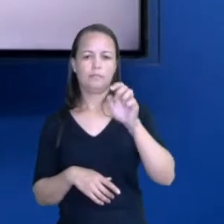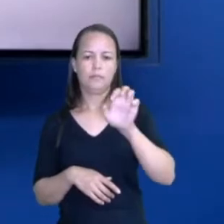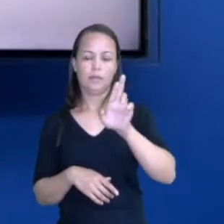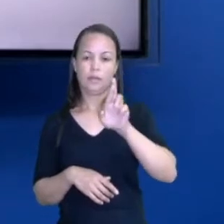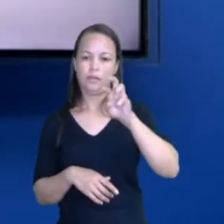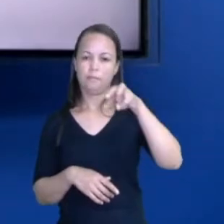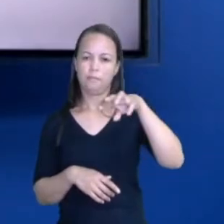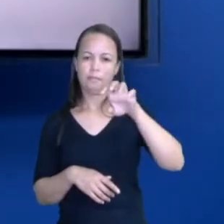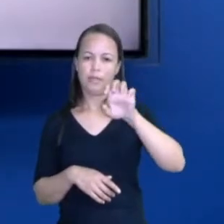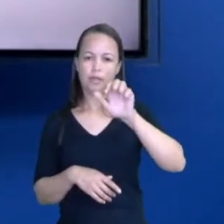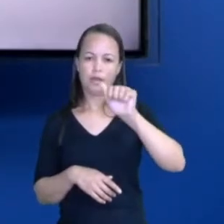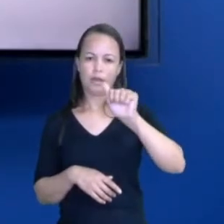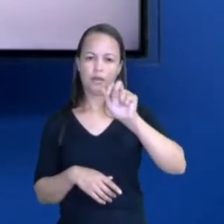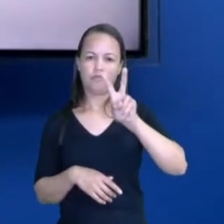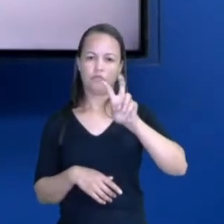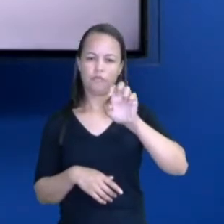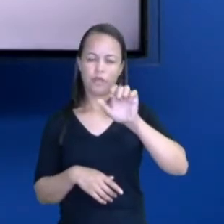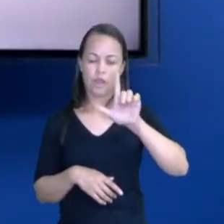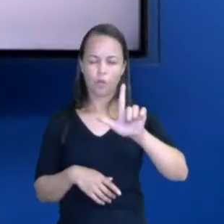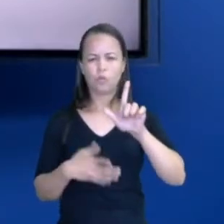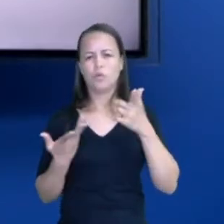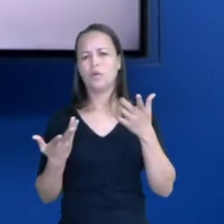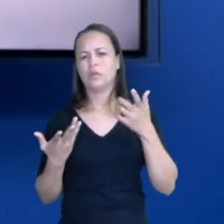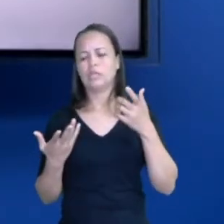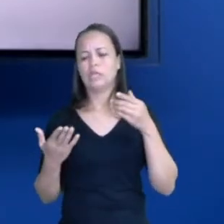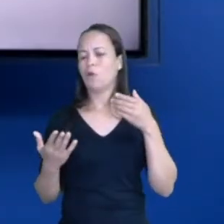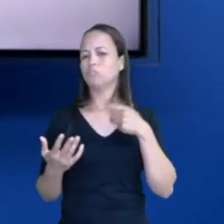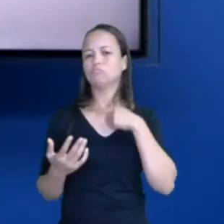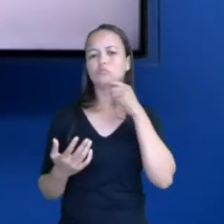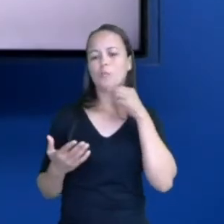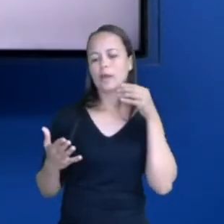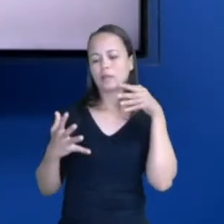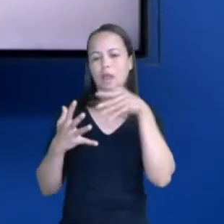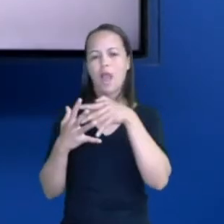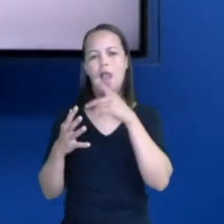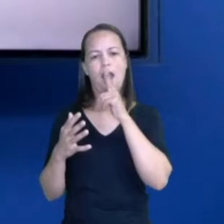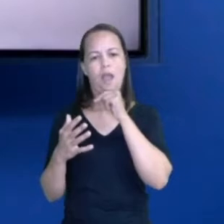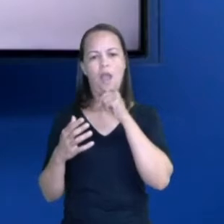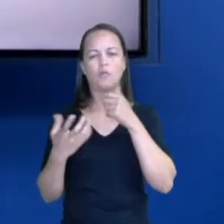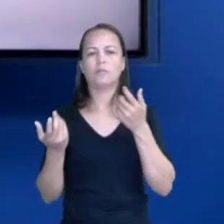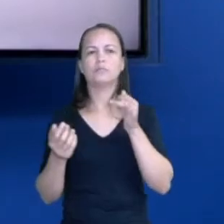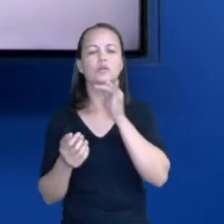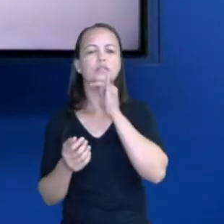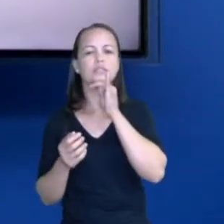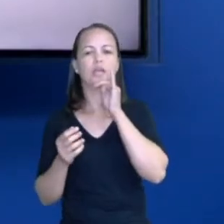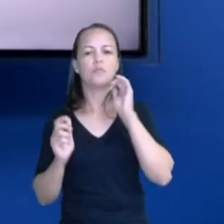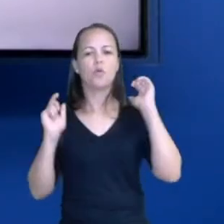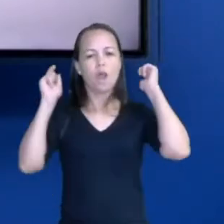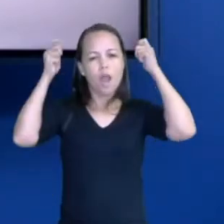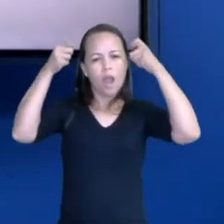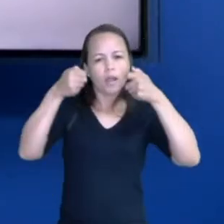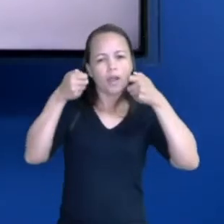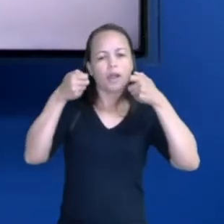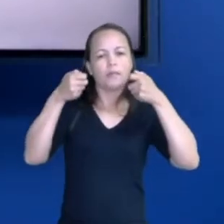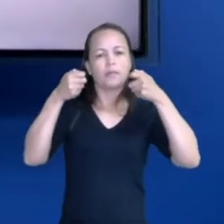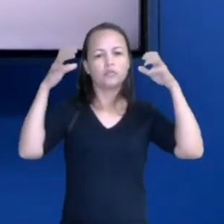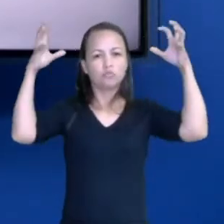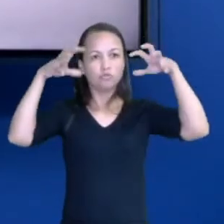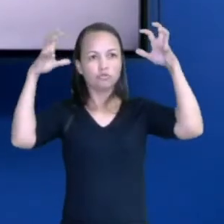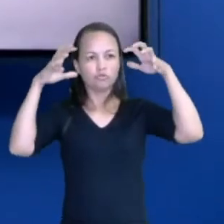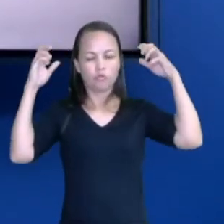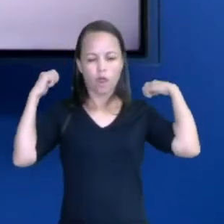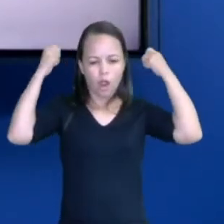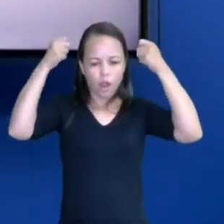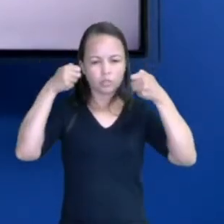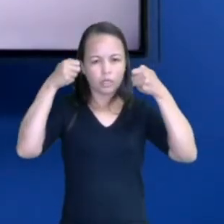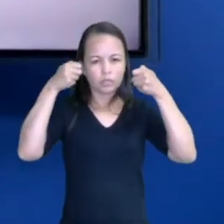da água. Quem aqui nunca viu aquela capa de chuva, né? Quando está num dia chuvoso, para a gente não molhar a nossa roupa, a gente veste lá aquela capa de